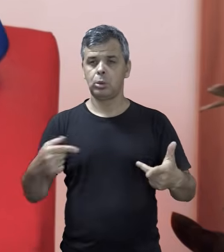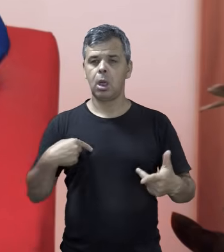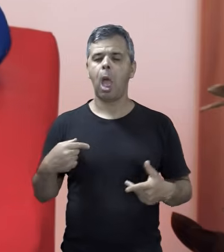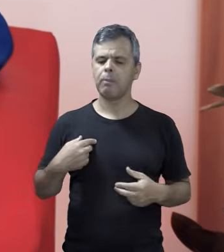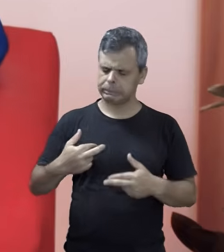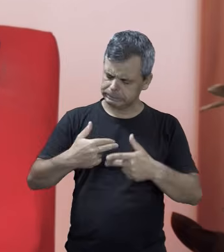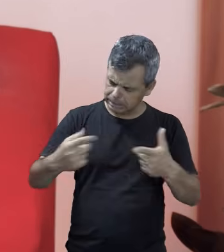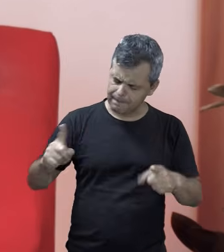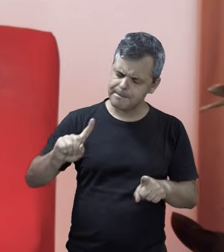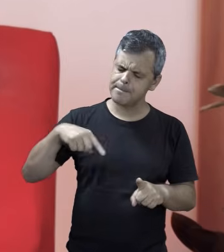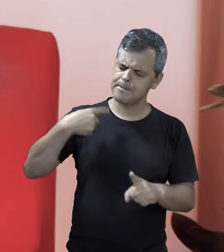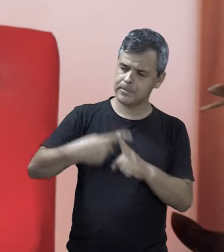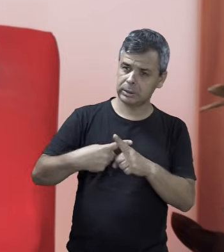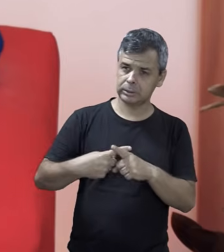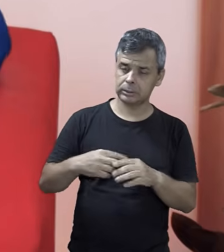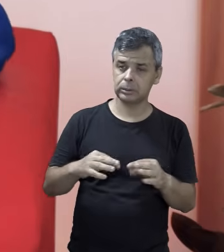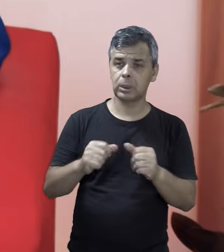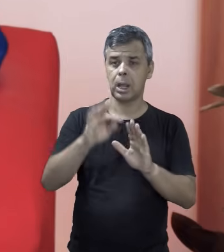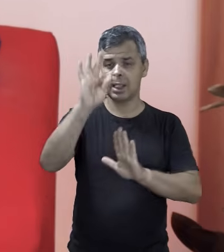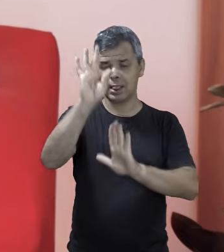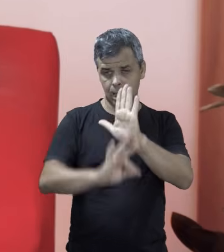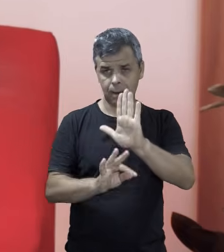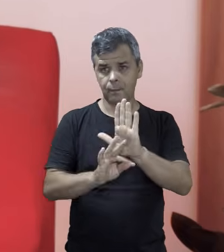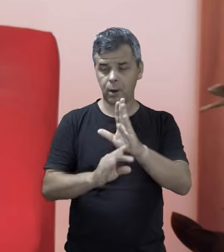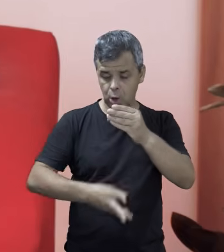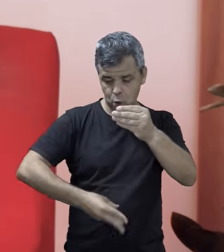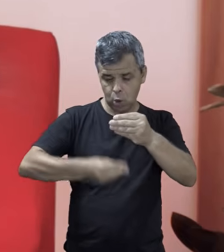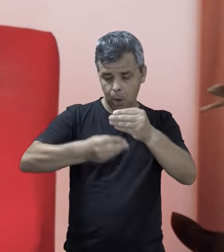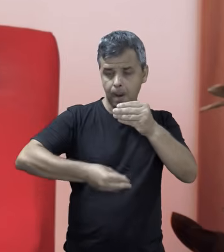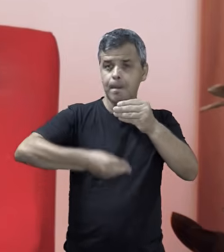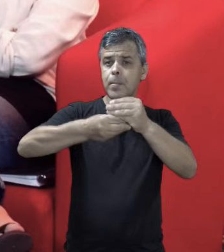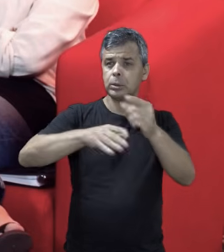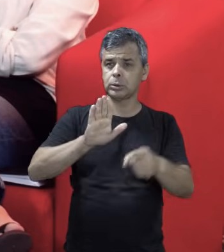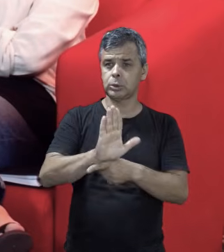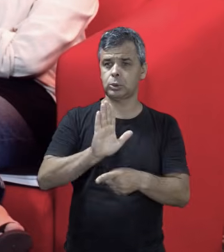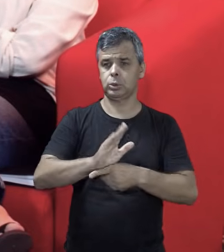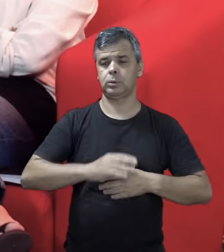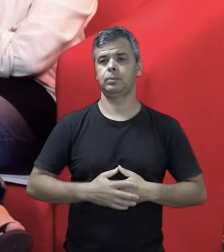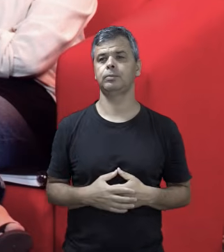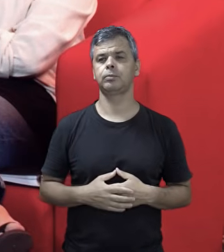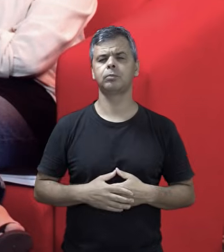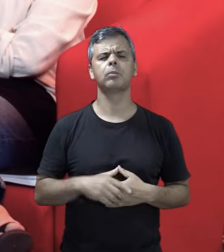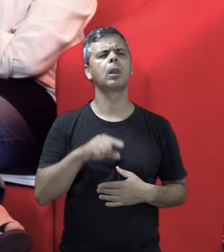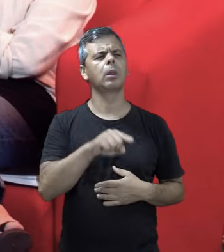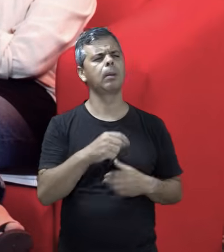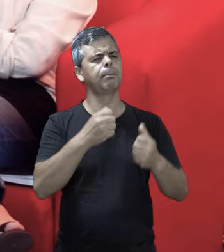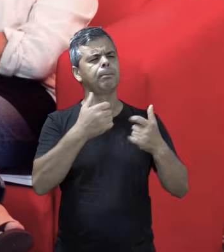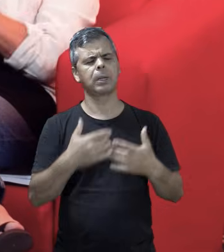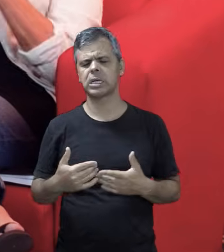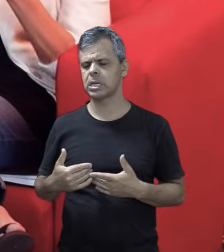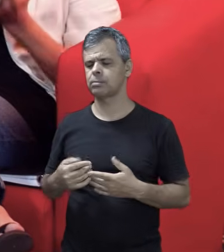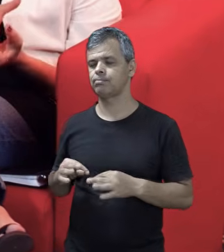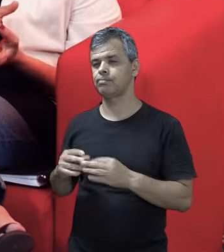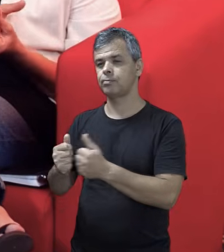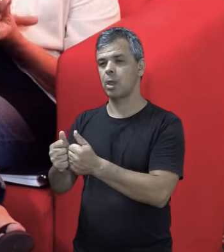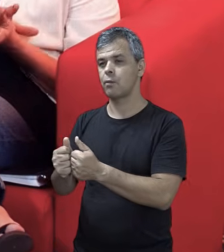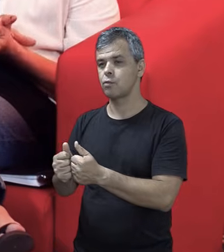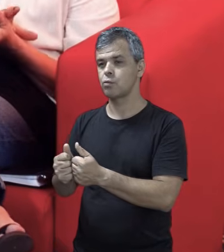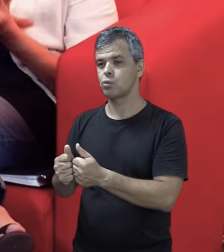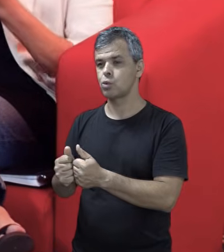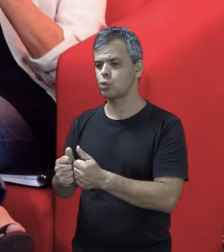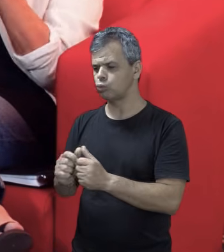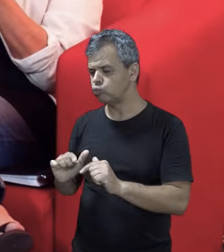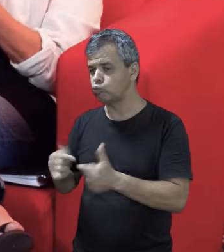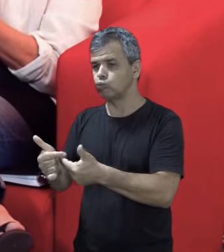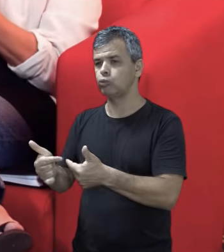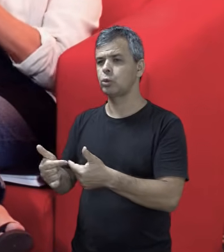muita coisa, mas está tudo no nosso texto e vai receber mais contribuições. Você falou muito em gerações, você falou em disputar a